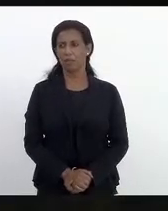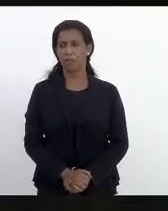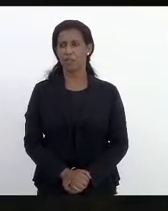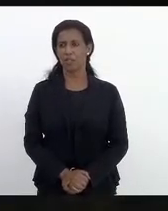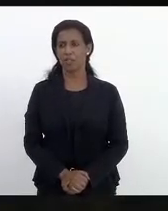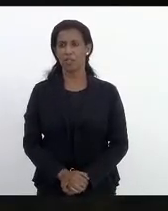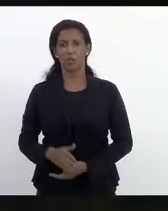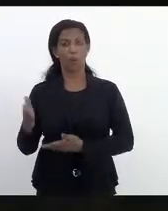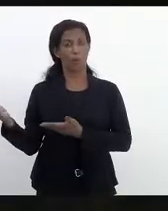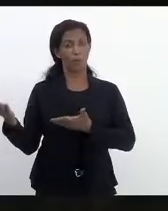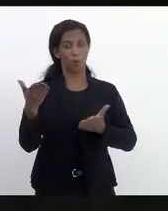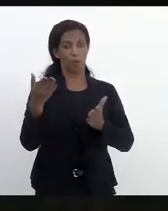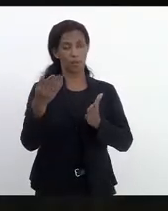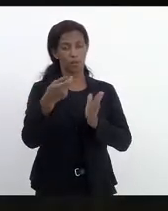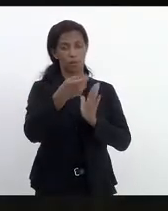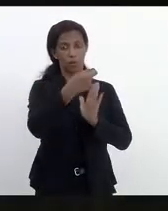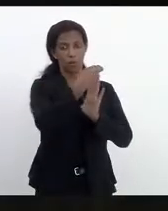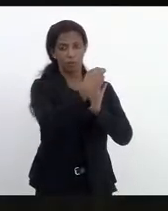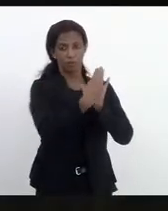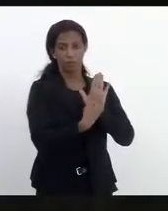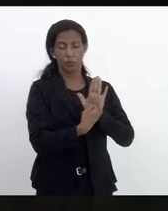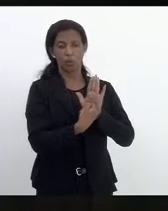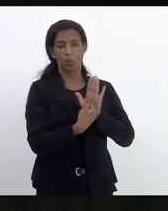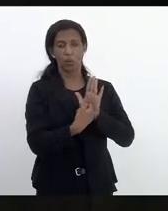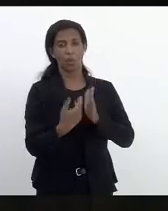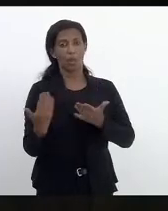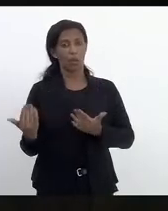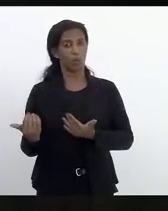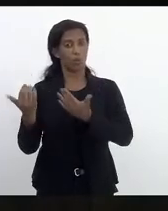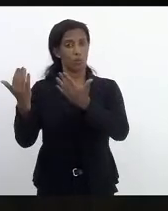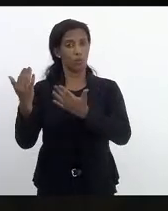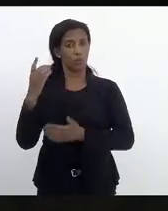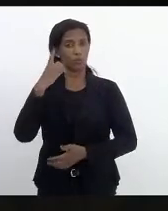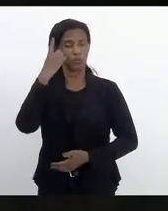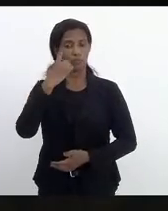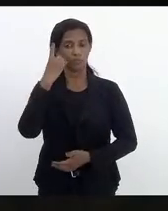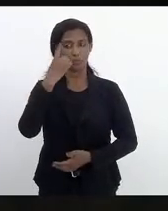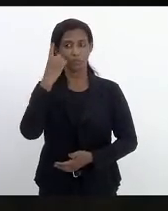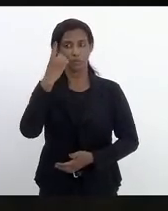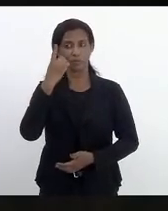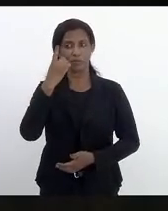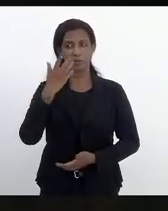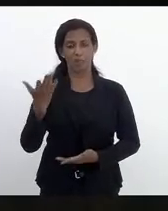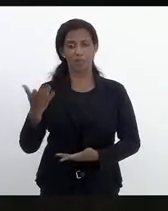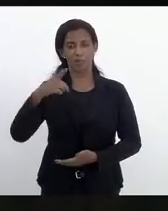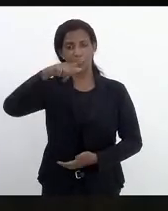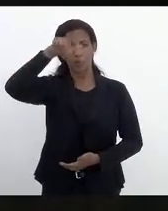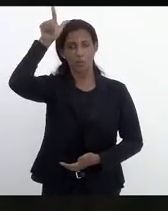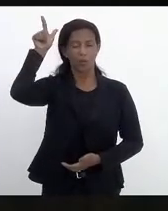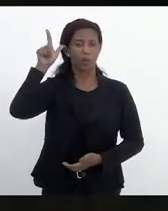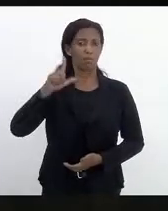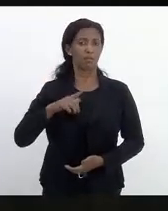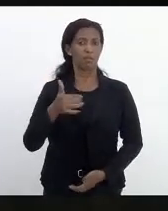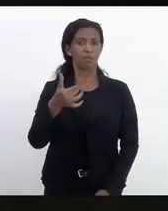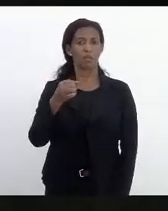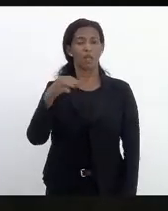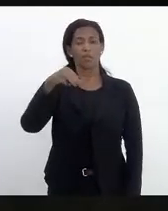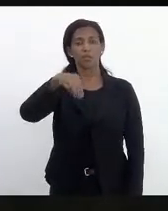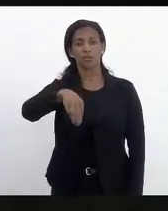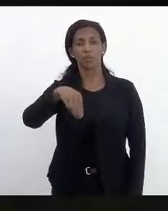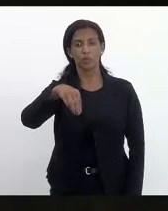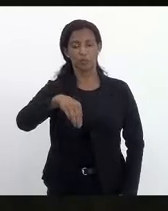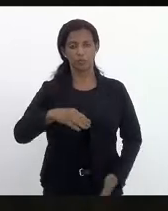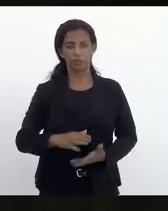próximo orador inscrito ao Nobre Deputado Luiz Paulo Corrêa da Rocha que dispõe de dez minutos para